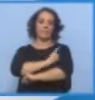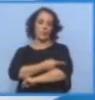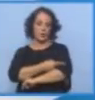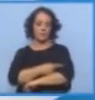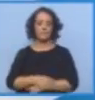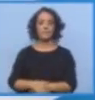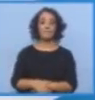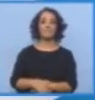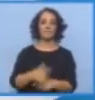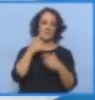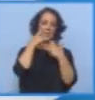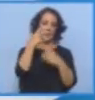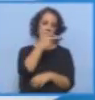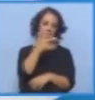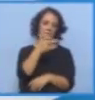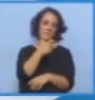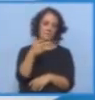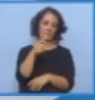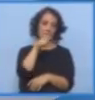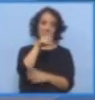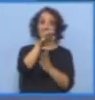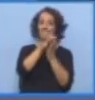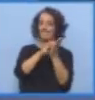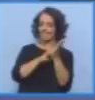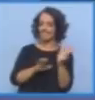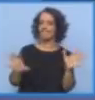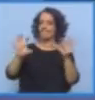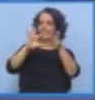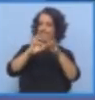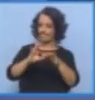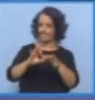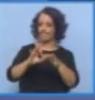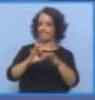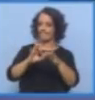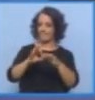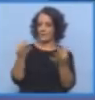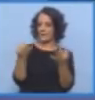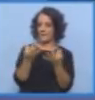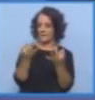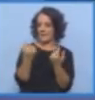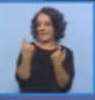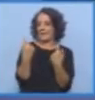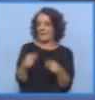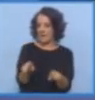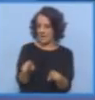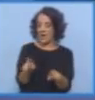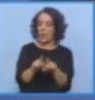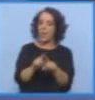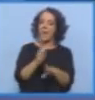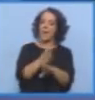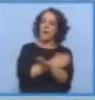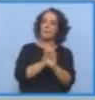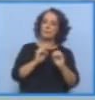presente. Também este texto tem um enquadramento, já agora, sim, como foi feito logo no início,